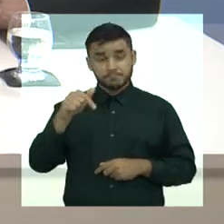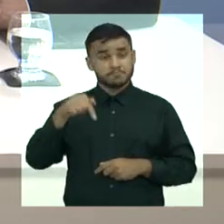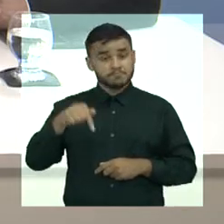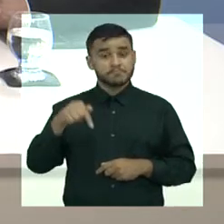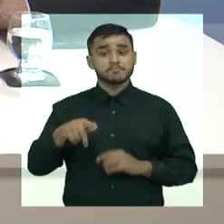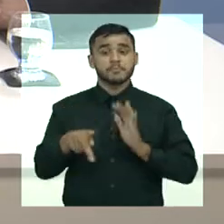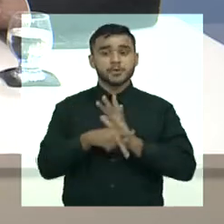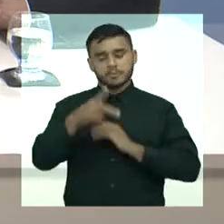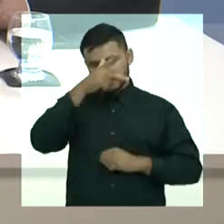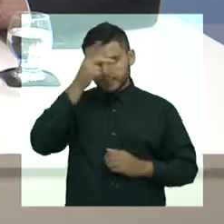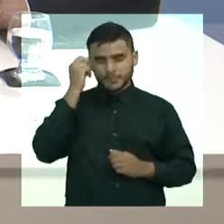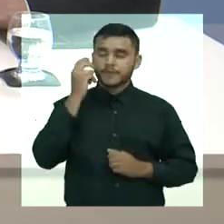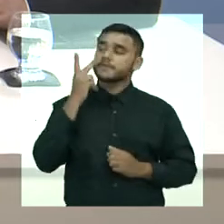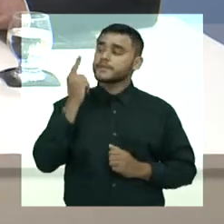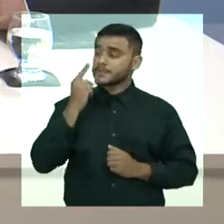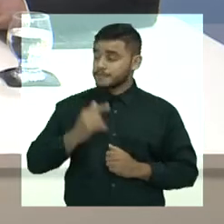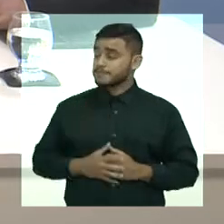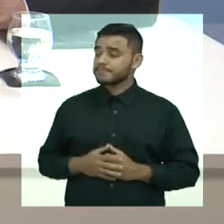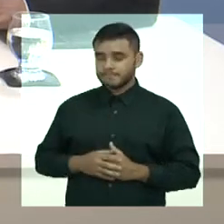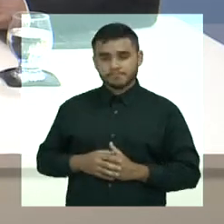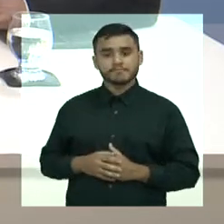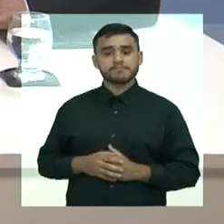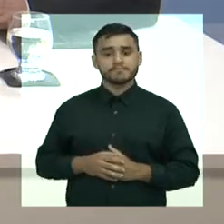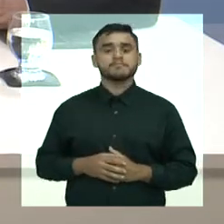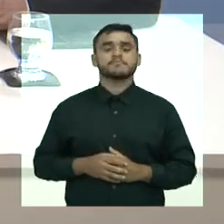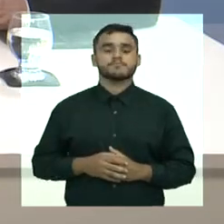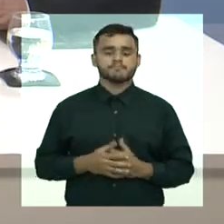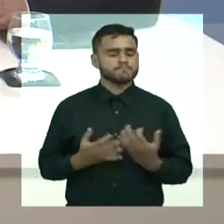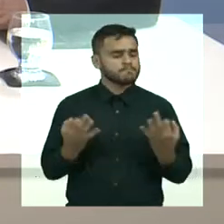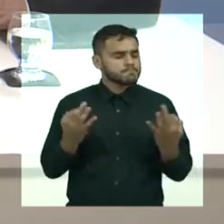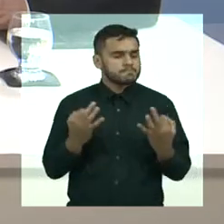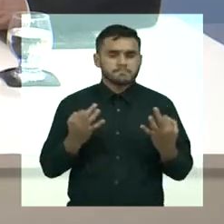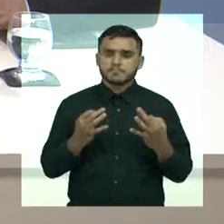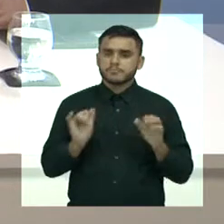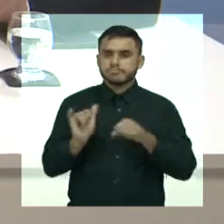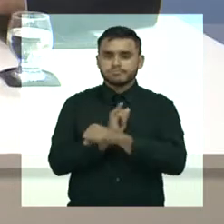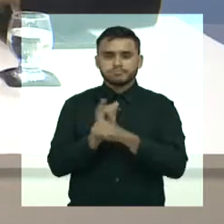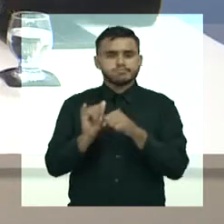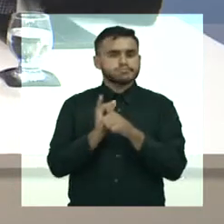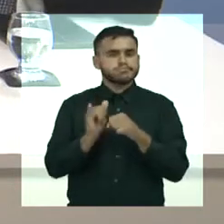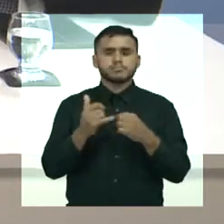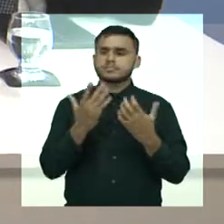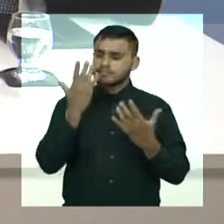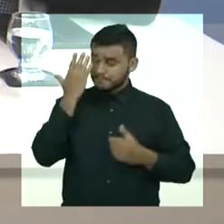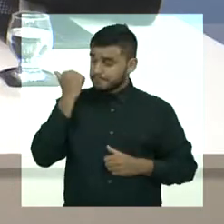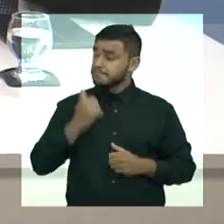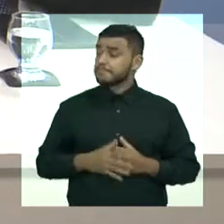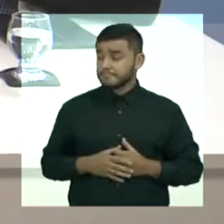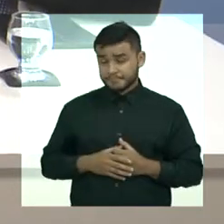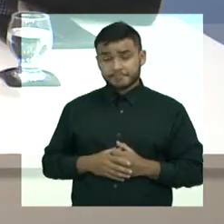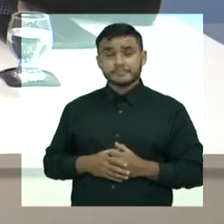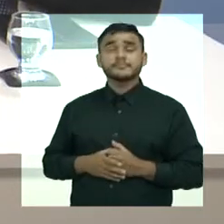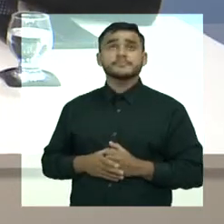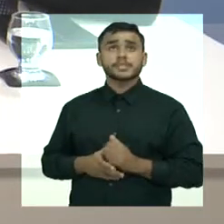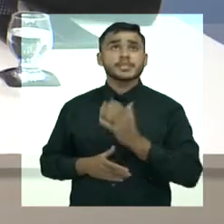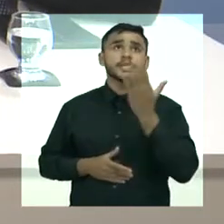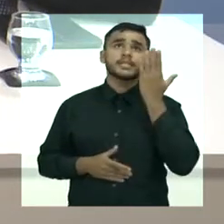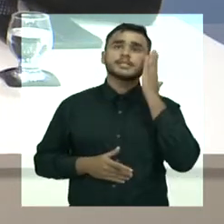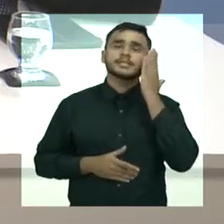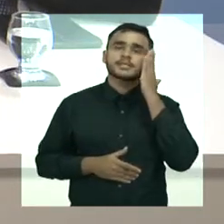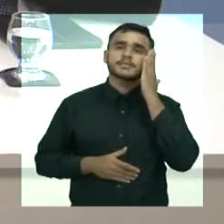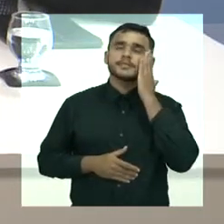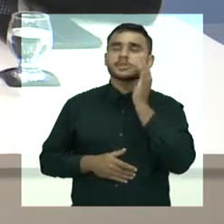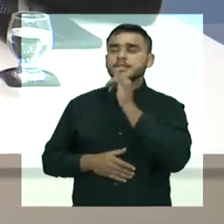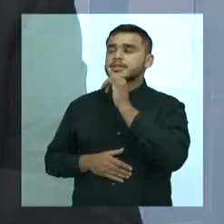Fortaleza. É um quadro, é isso que eu estava lhe falando, é um quadro polivalente em todo sentido. Aí você junta,